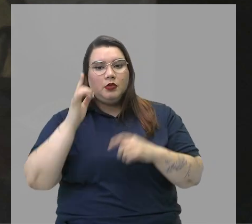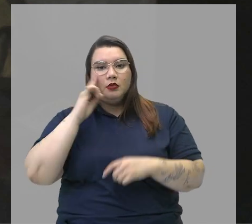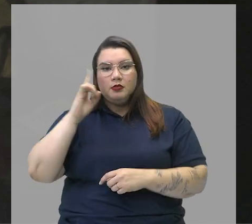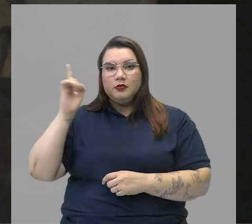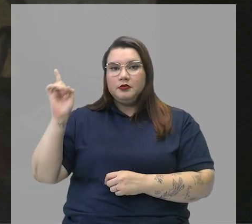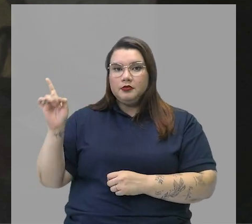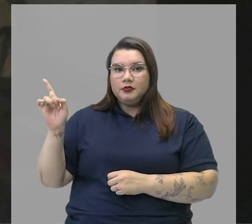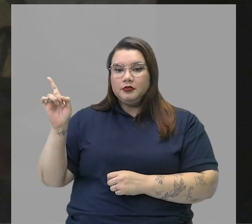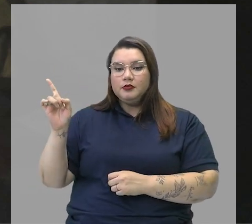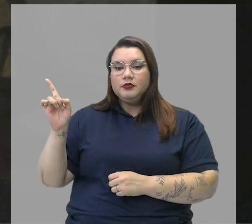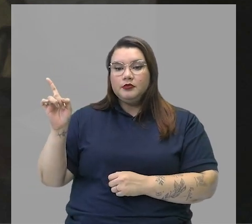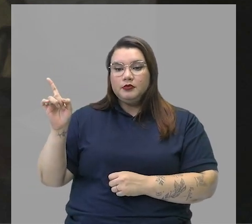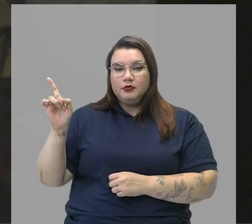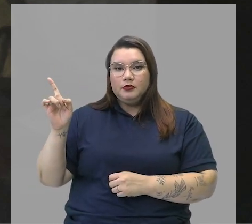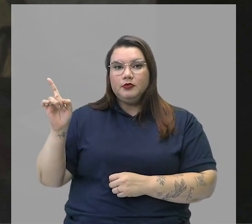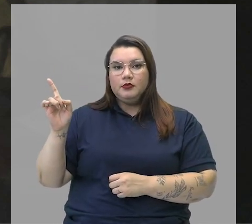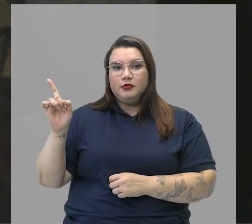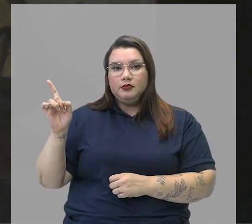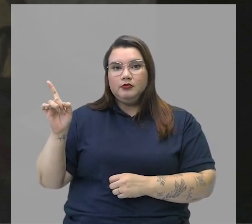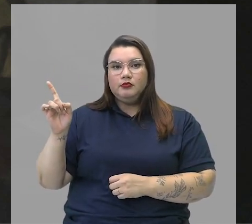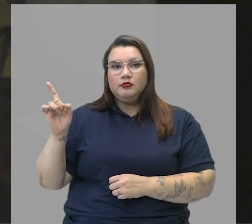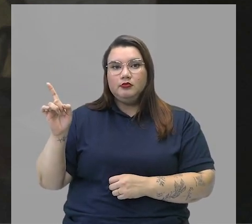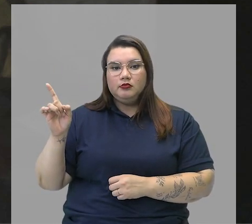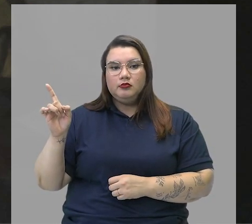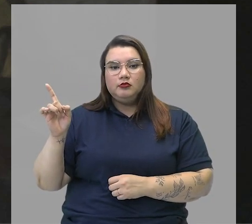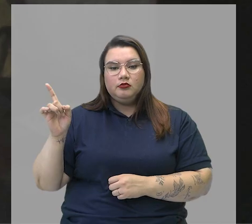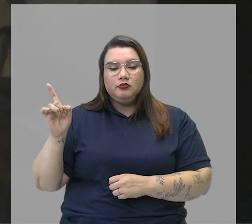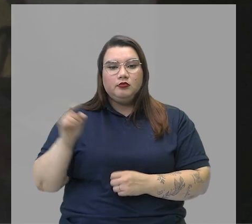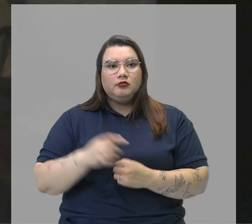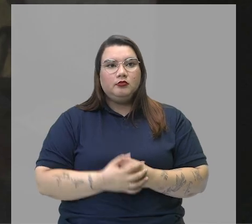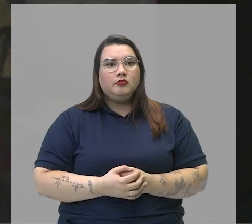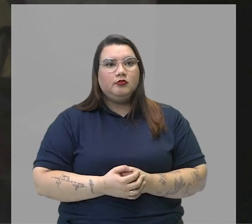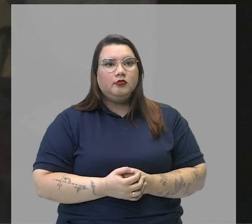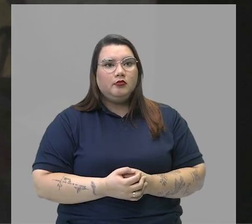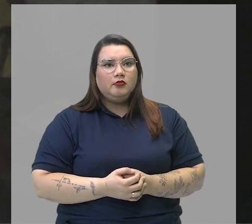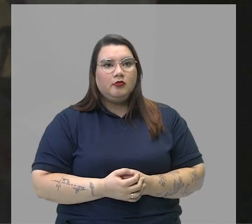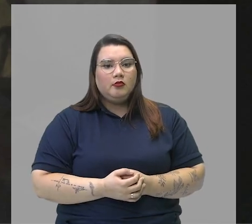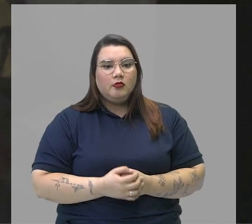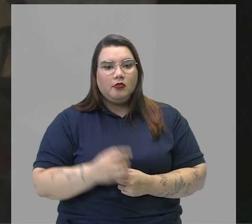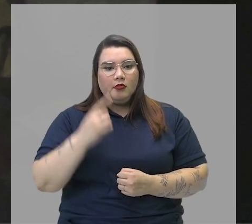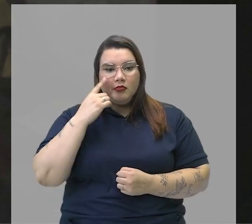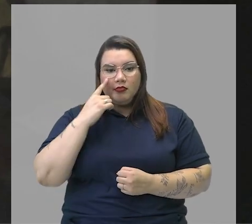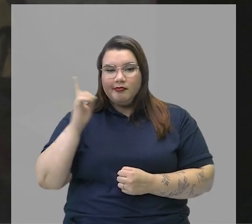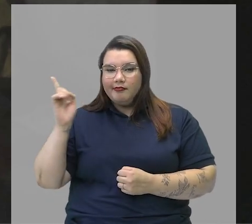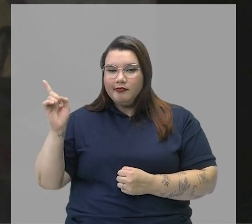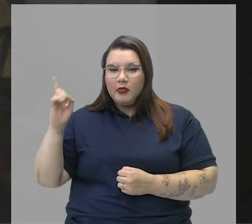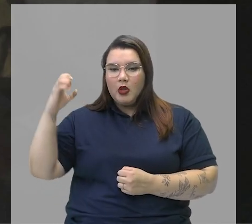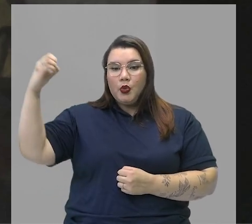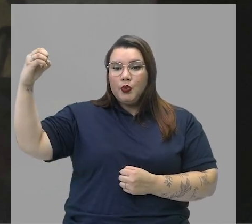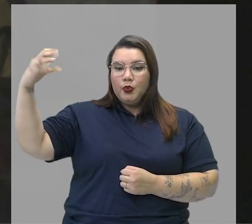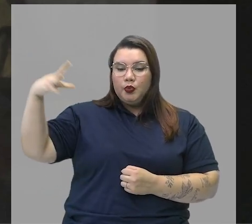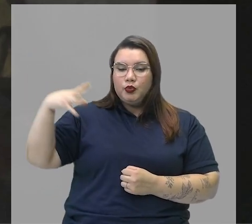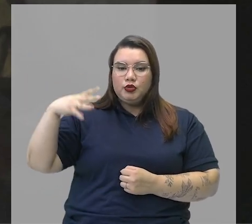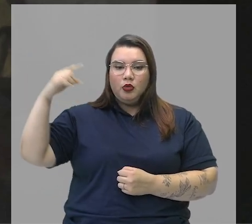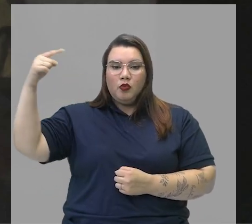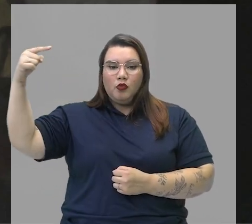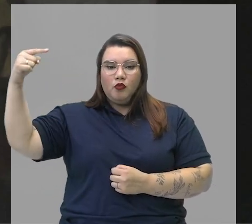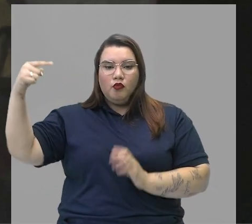a luz como sendo uma corrente de partículas ou corpúsculos, você percebe aqui, ó.